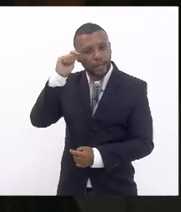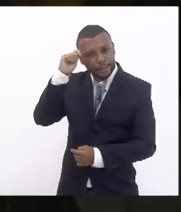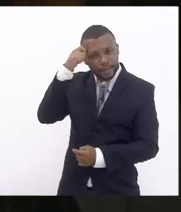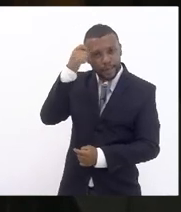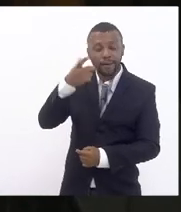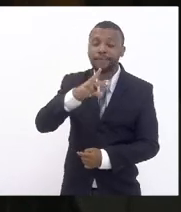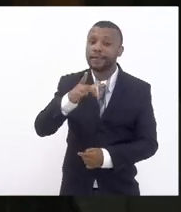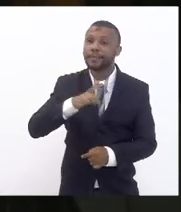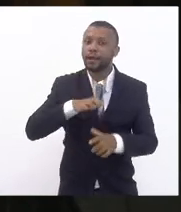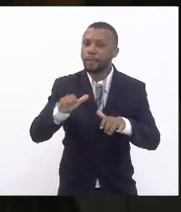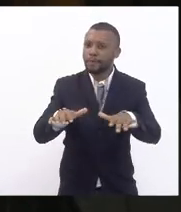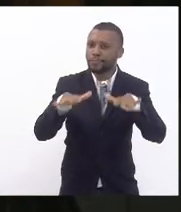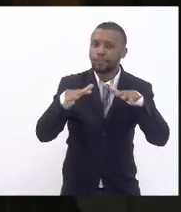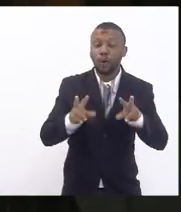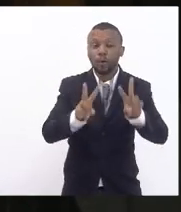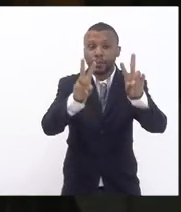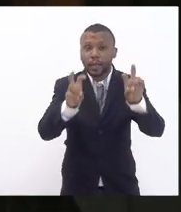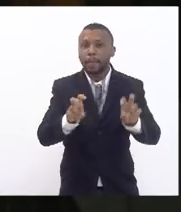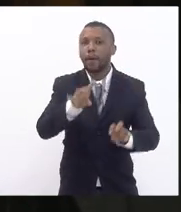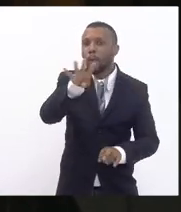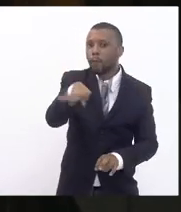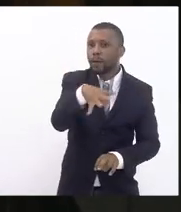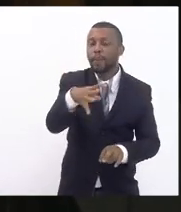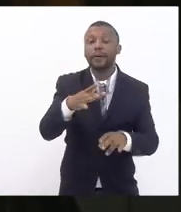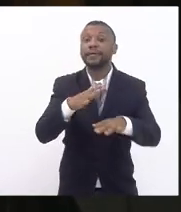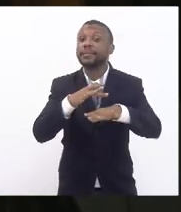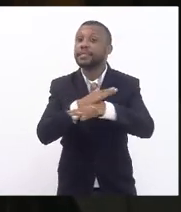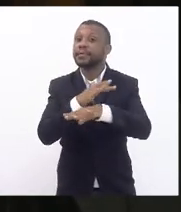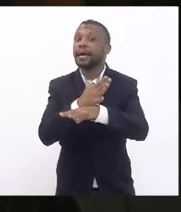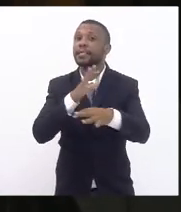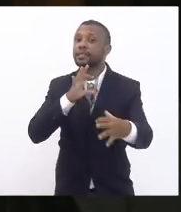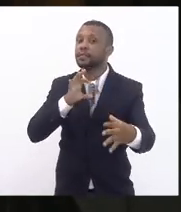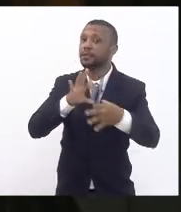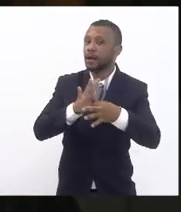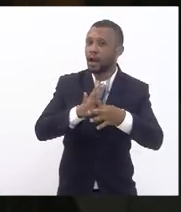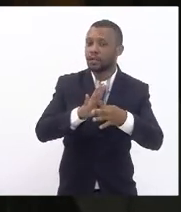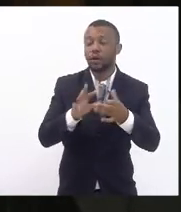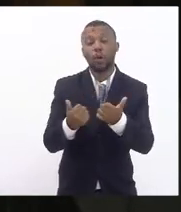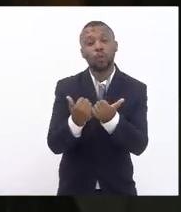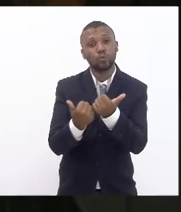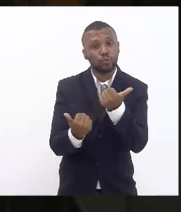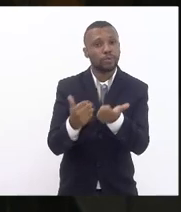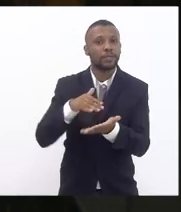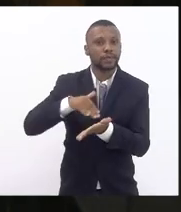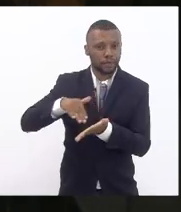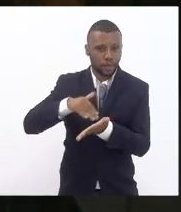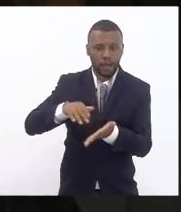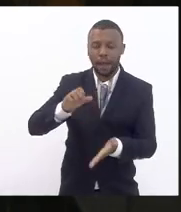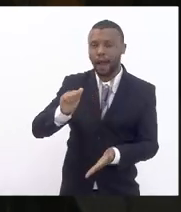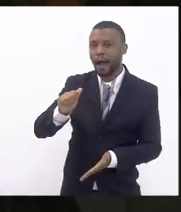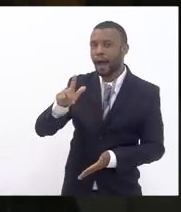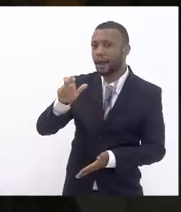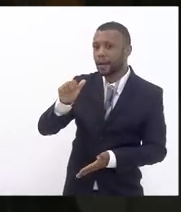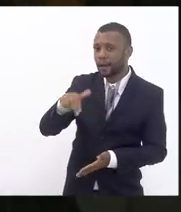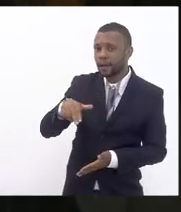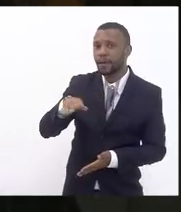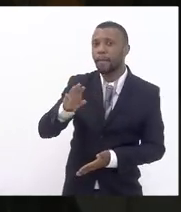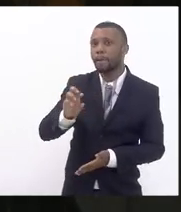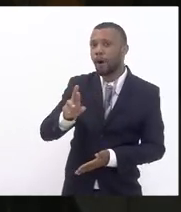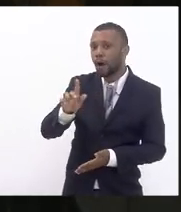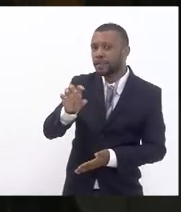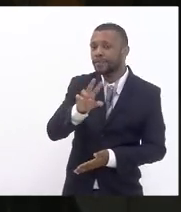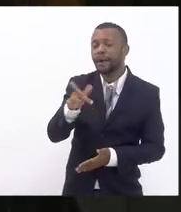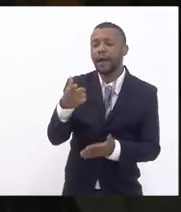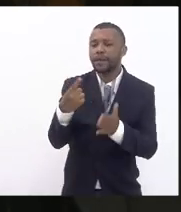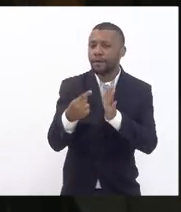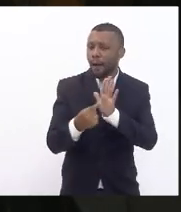e o tema é o Programa Cidade Integrada, né? O subsecretário Alan Borges, que é o coordenador do programa, fará uma apresentação